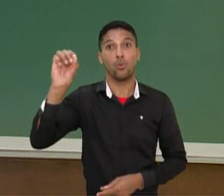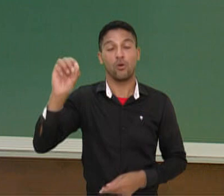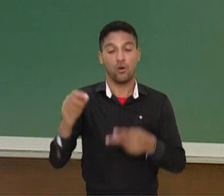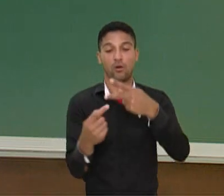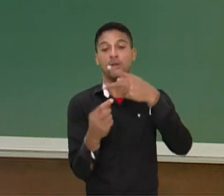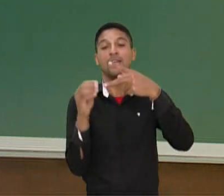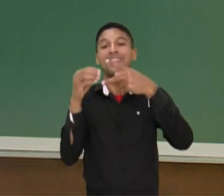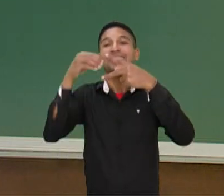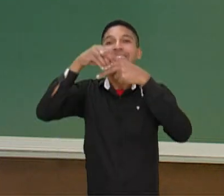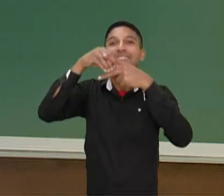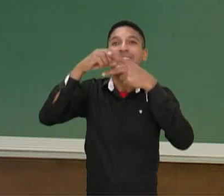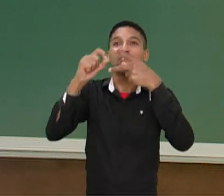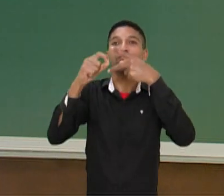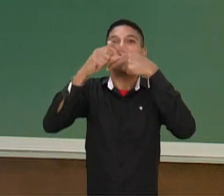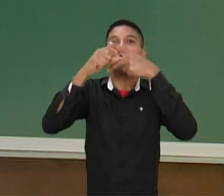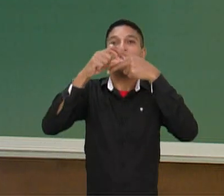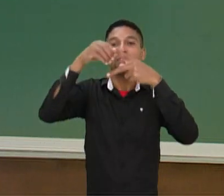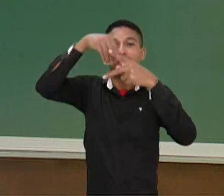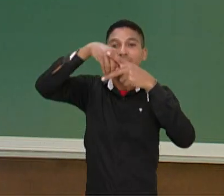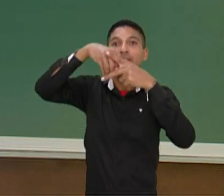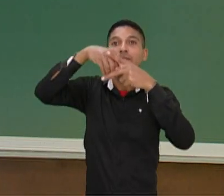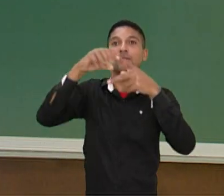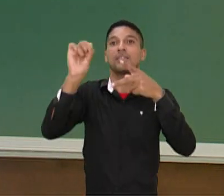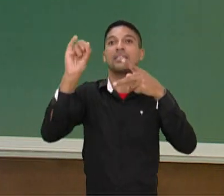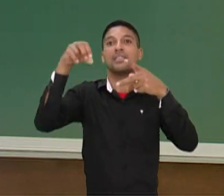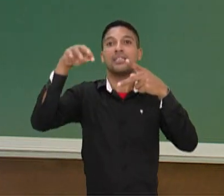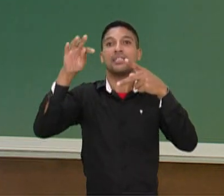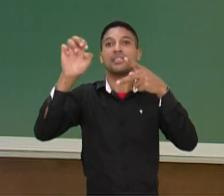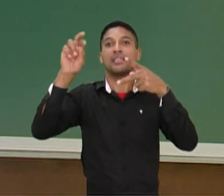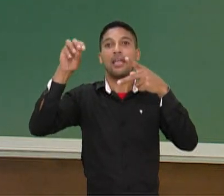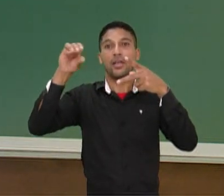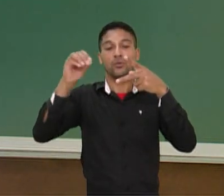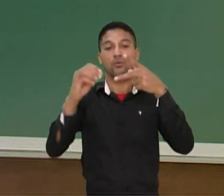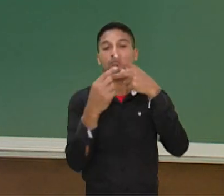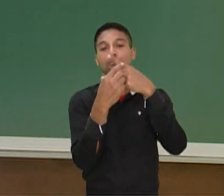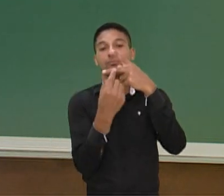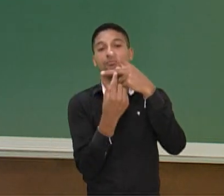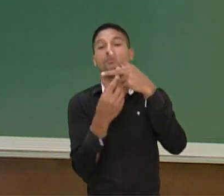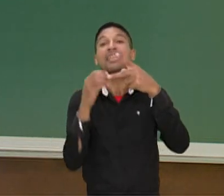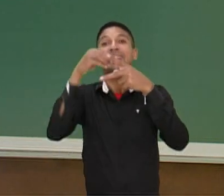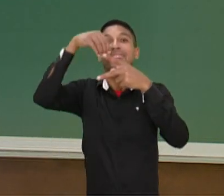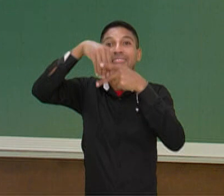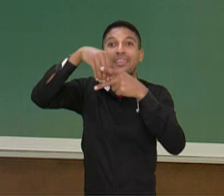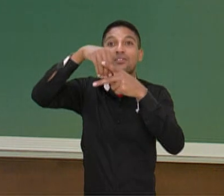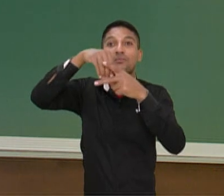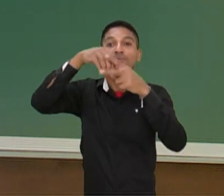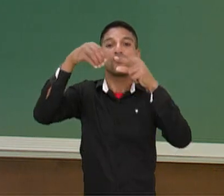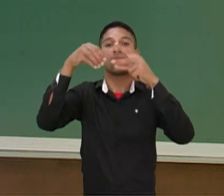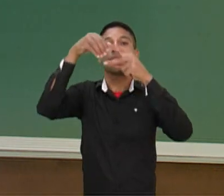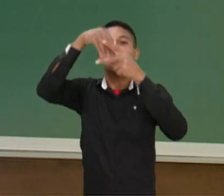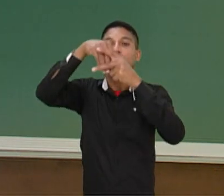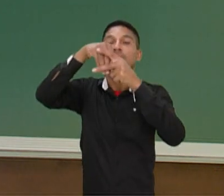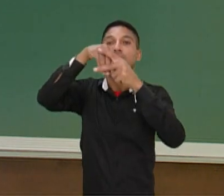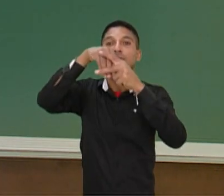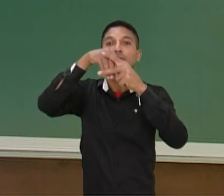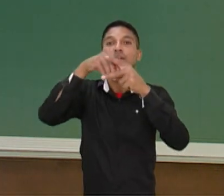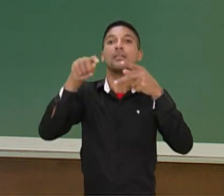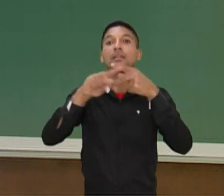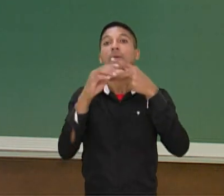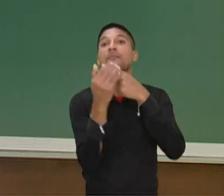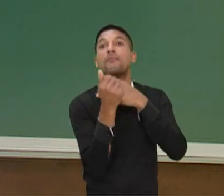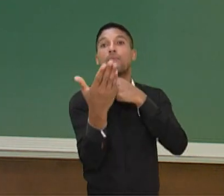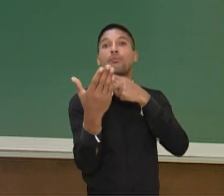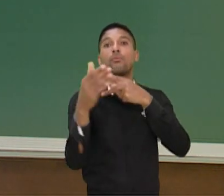e, esticando um pouquinho os lados, nós também temos o externo. Então, são dois ângulos, tá bom? Então, se você olhar o vértice